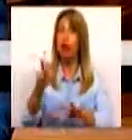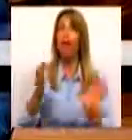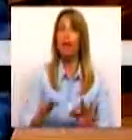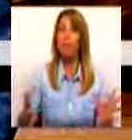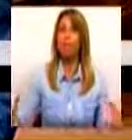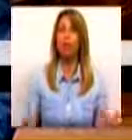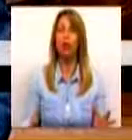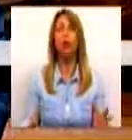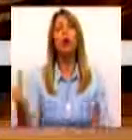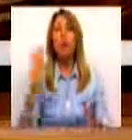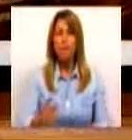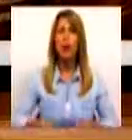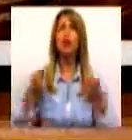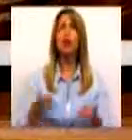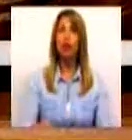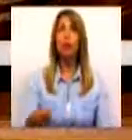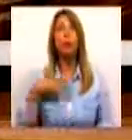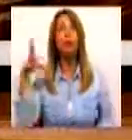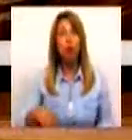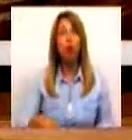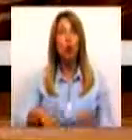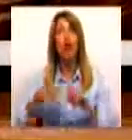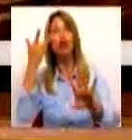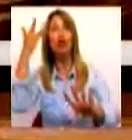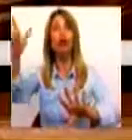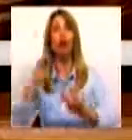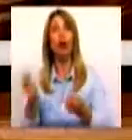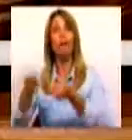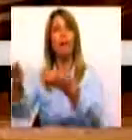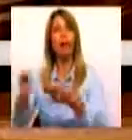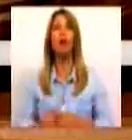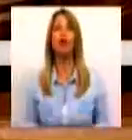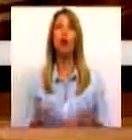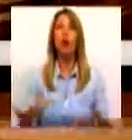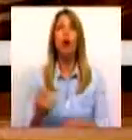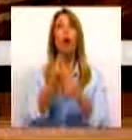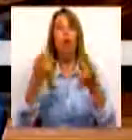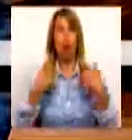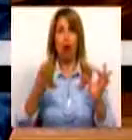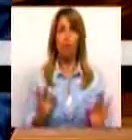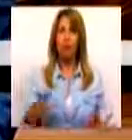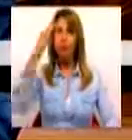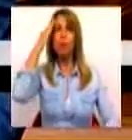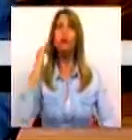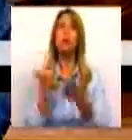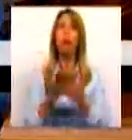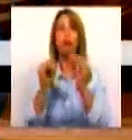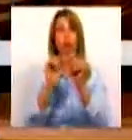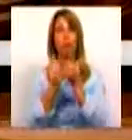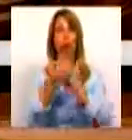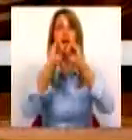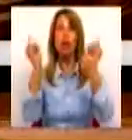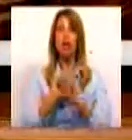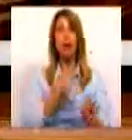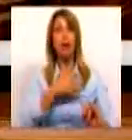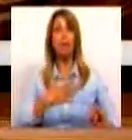investimento português no estrangeiro, porque também é preciso capacitar com a internacionalização as nossas empresas com a